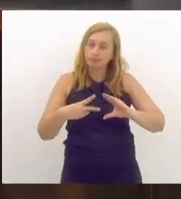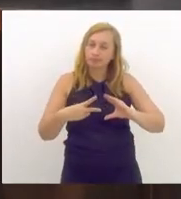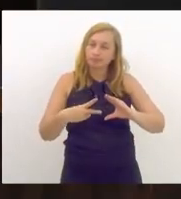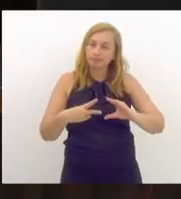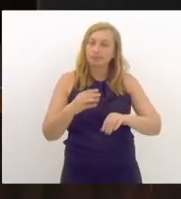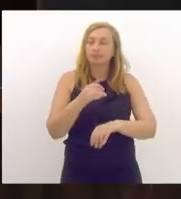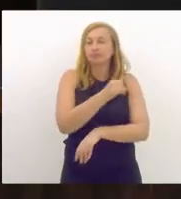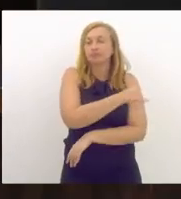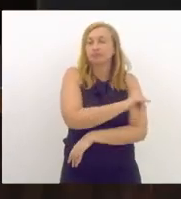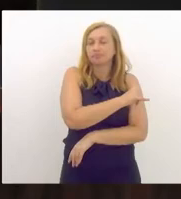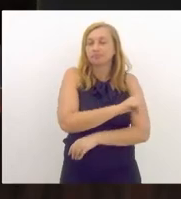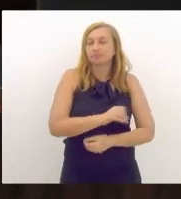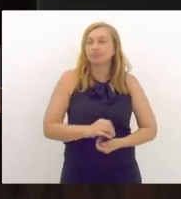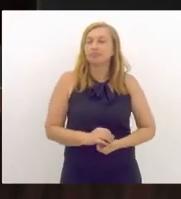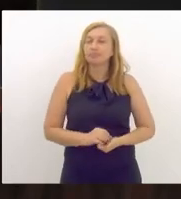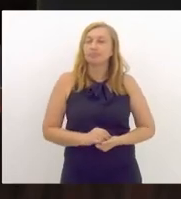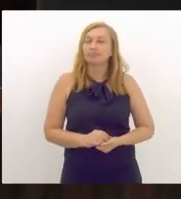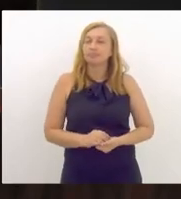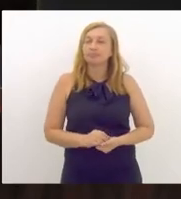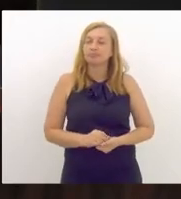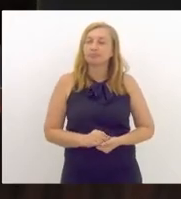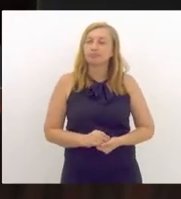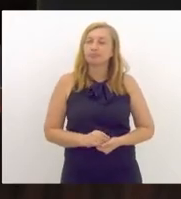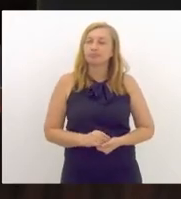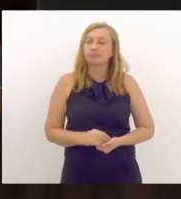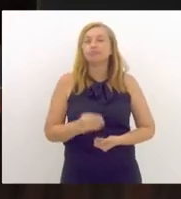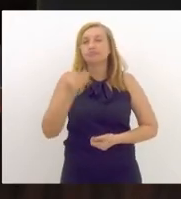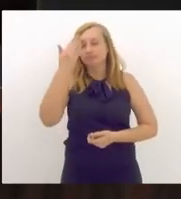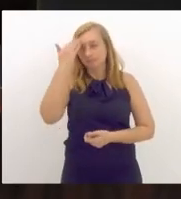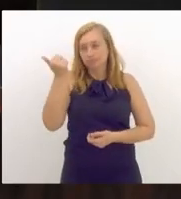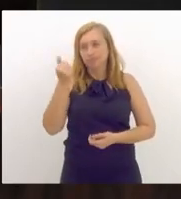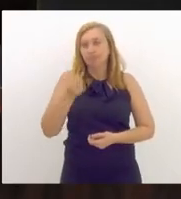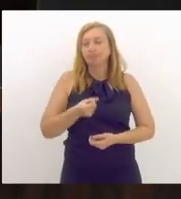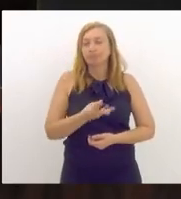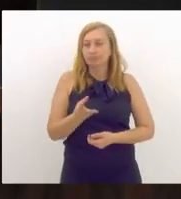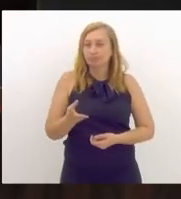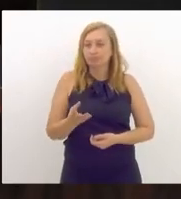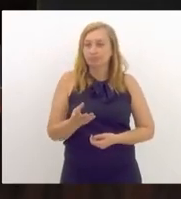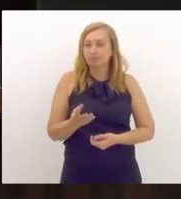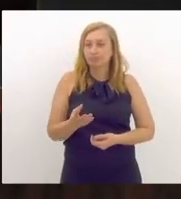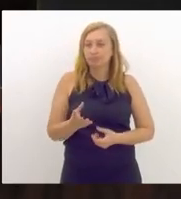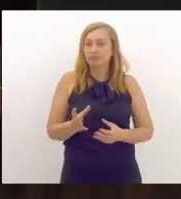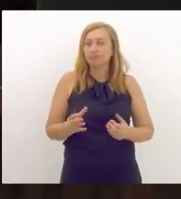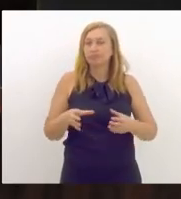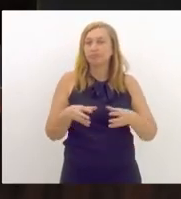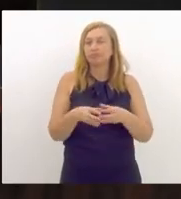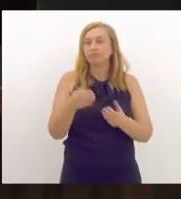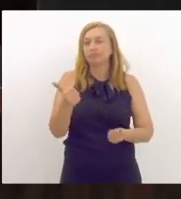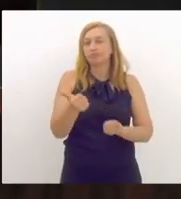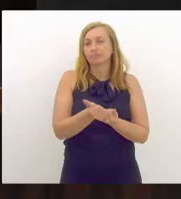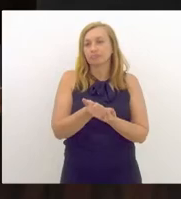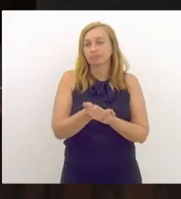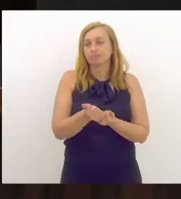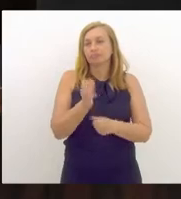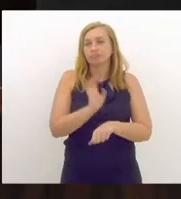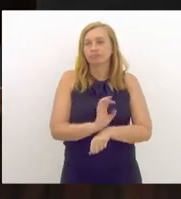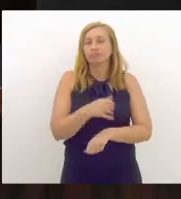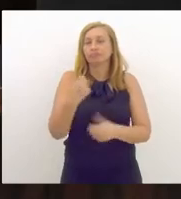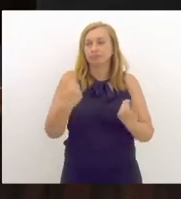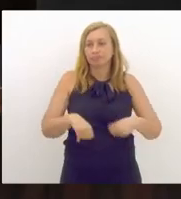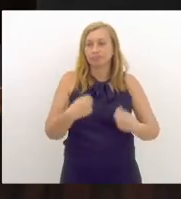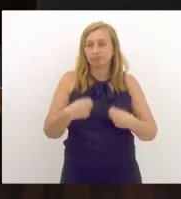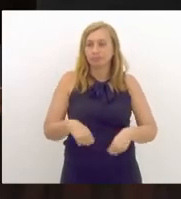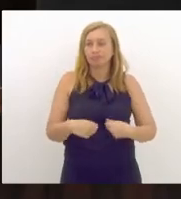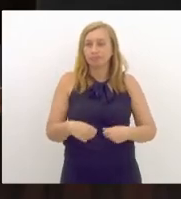vereadoras do Rio de Janeiro da cidade do Rio de Janeiro sabe o quanto essa rede de apoio o quanto o estado precisa